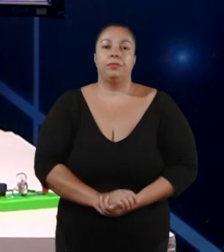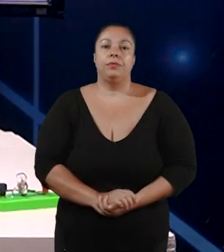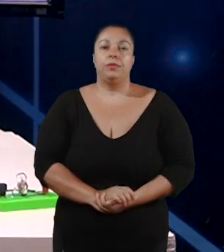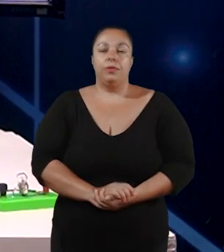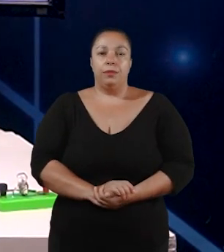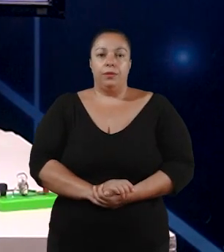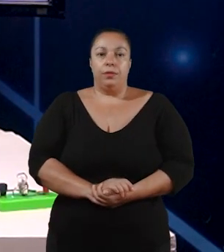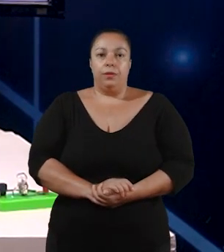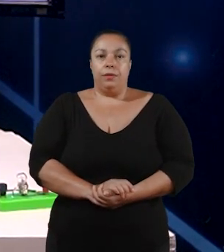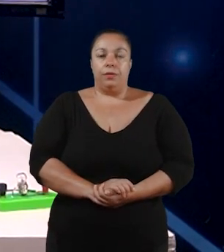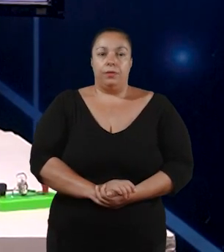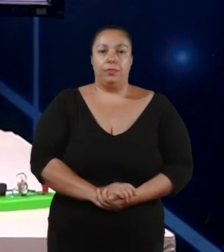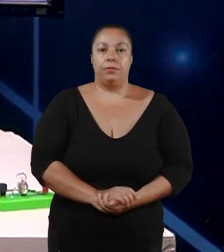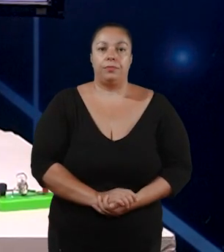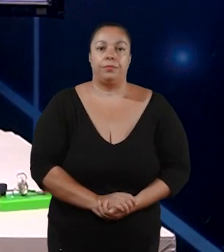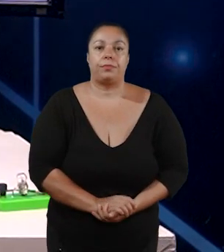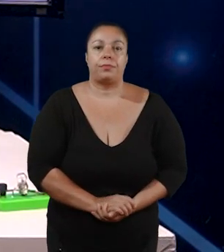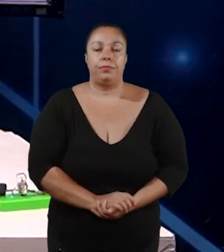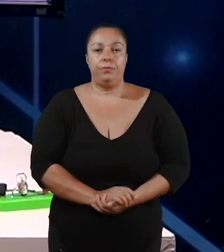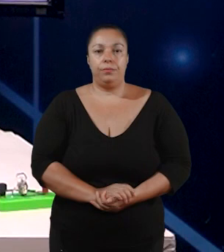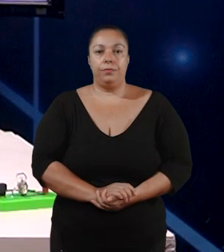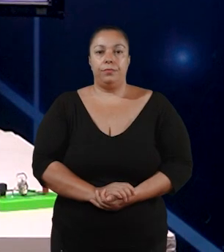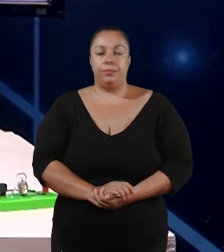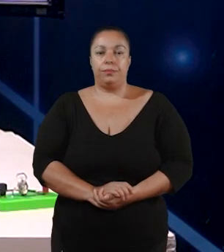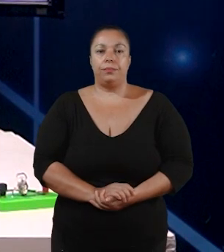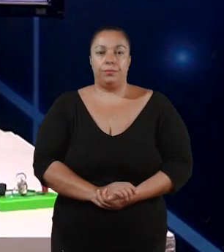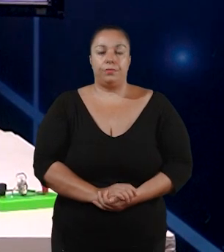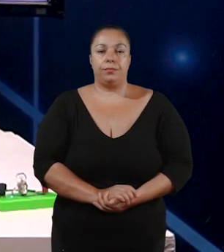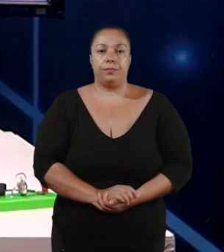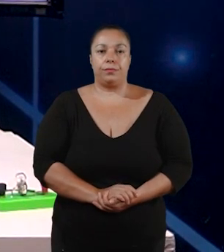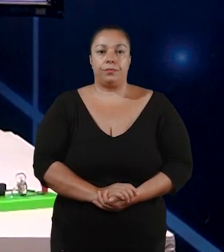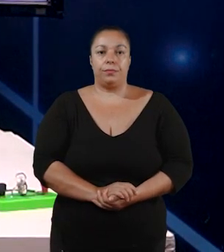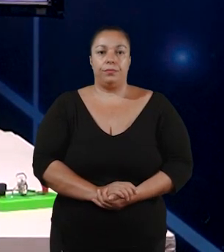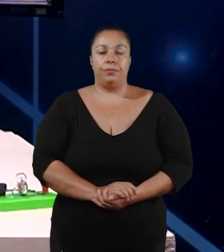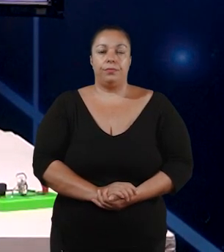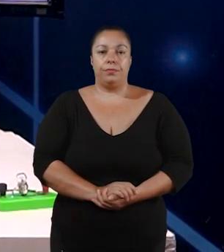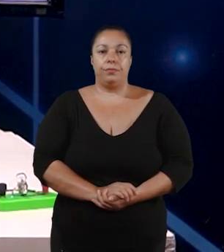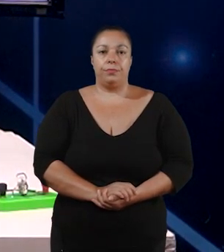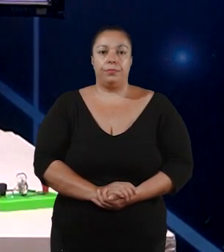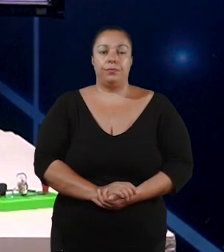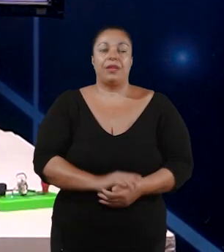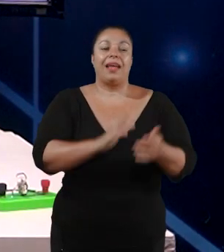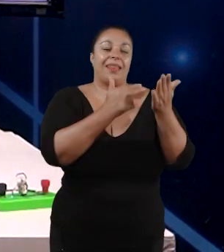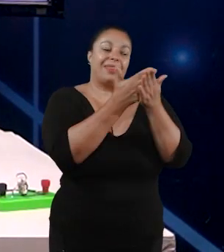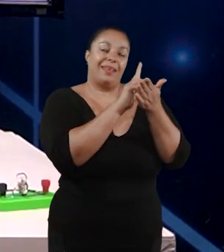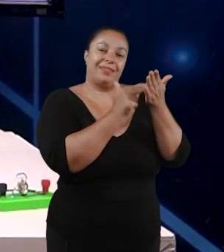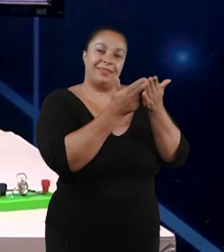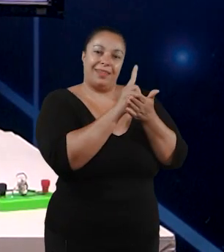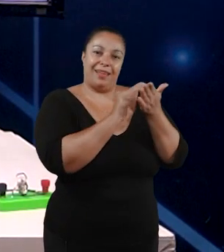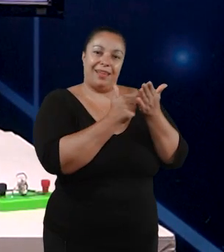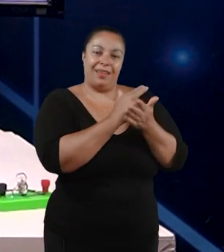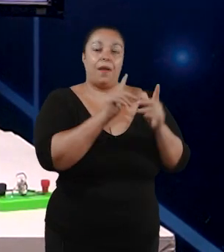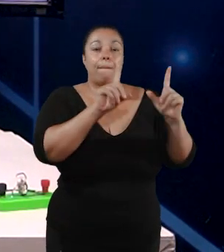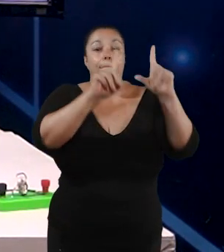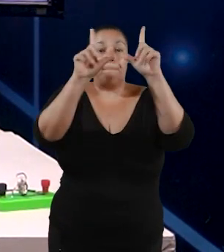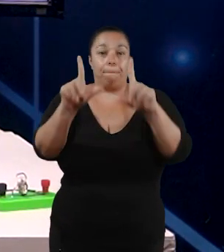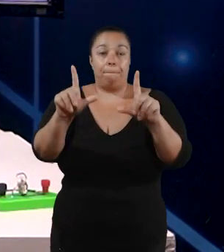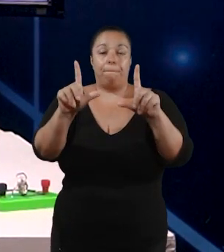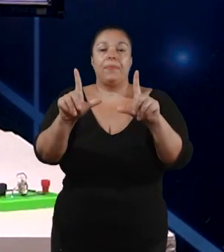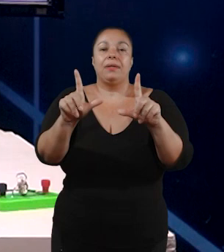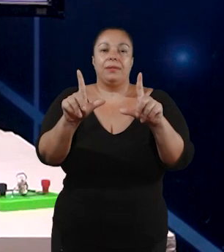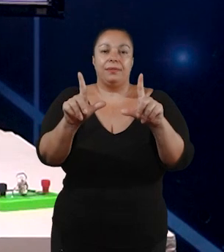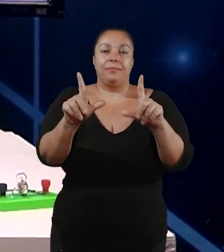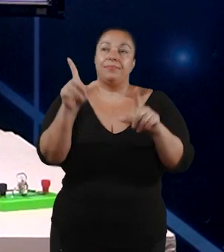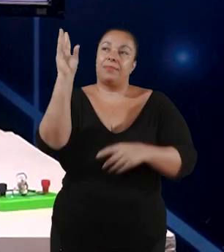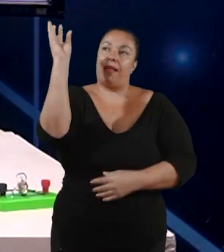Tô querendo virar. Ah, sim, agora eu consegui virar. Então tá aqui, ó. Do jeitinho que tá lá no desenho, lá no PowerPoint. Colocamos